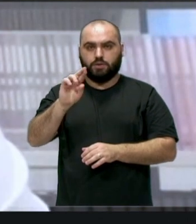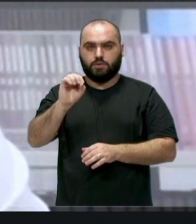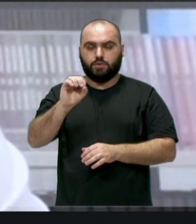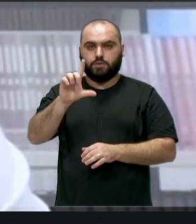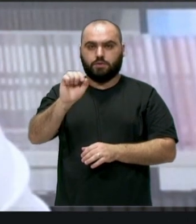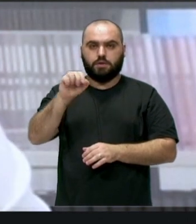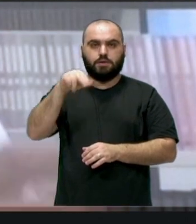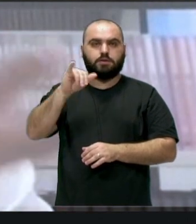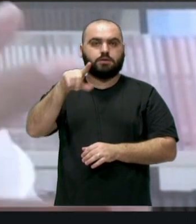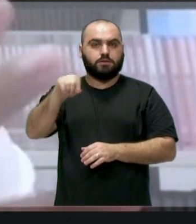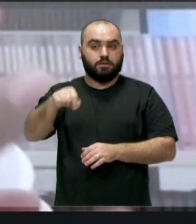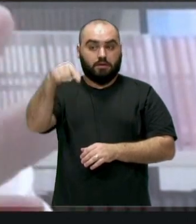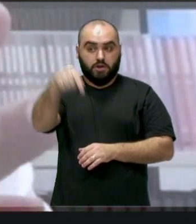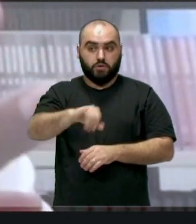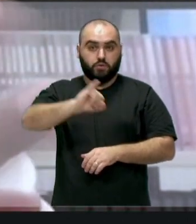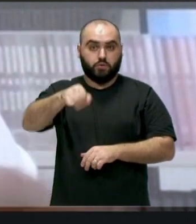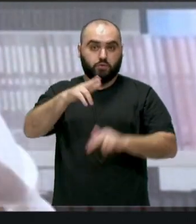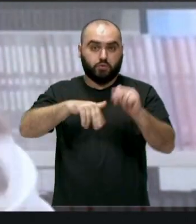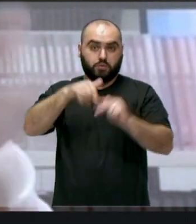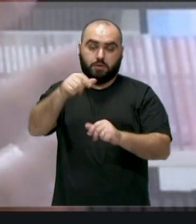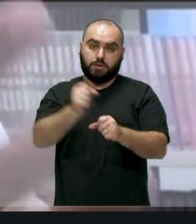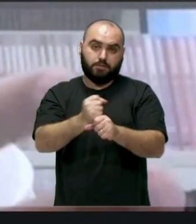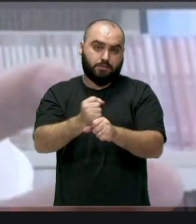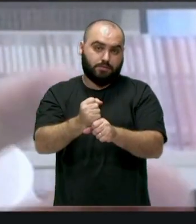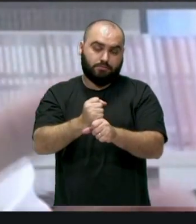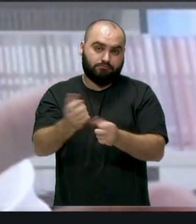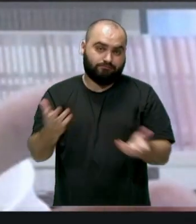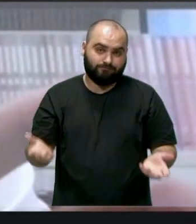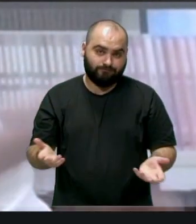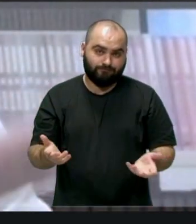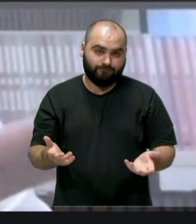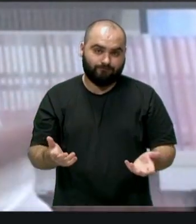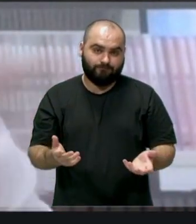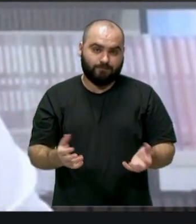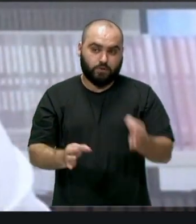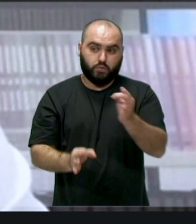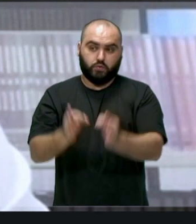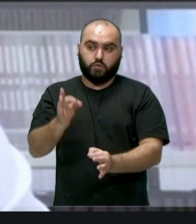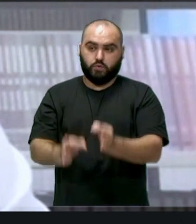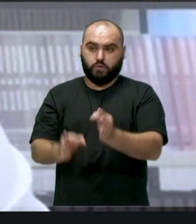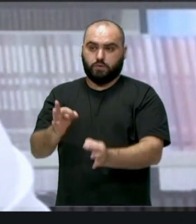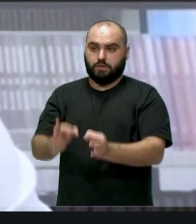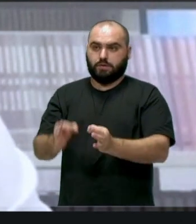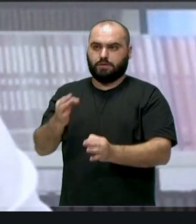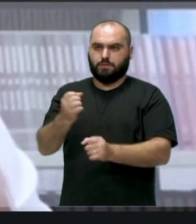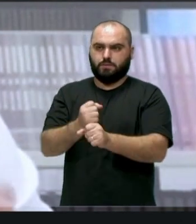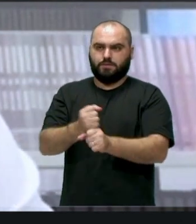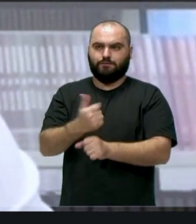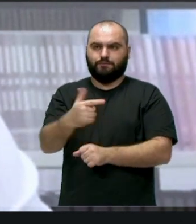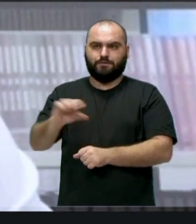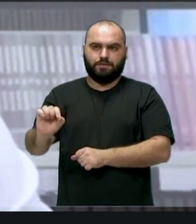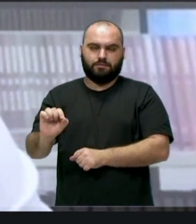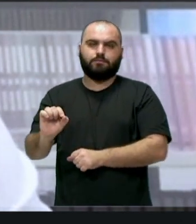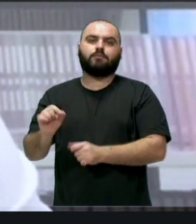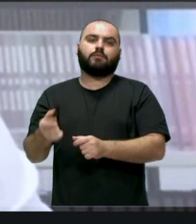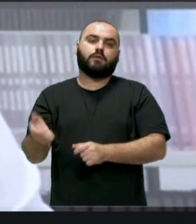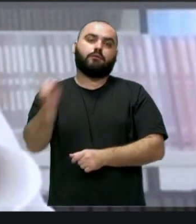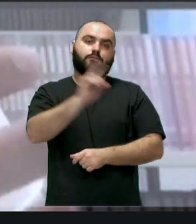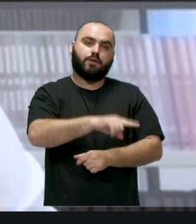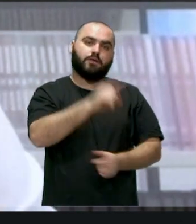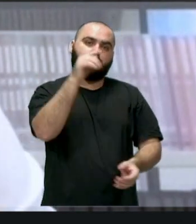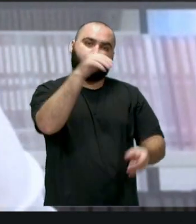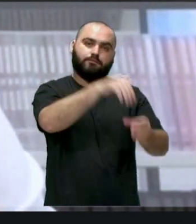em junho deste ano. Não pôde ocorrer por uma questão jurídica, lá em 2020, ocorreu a eleição